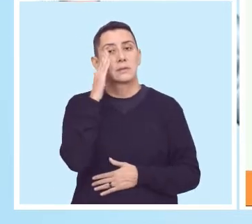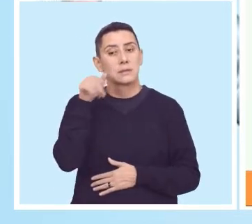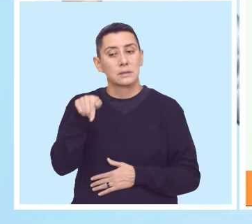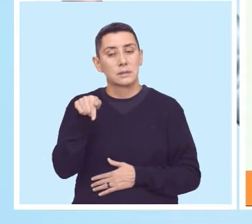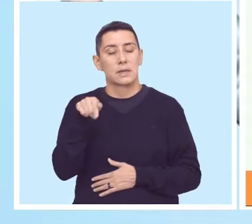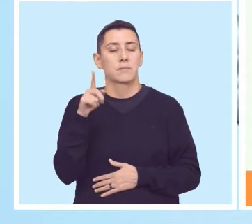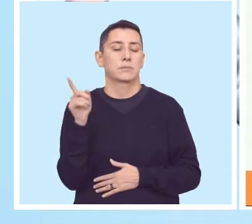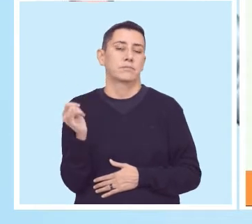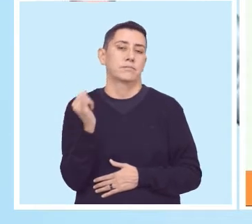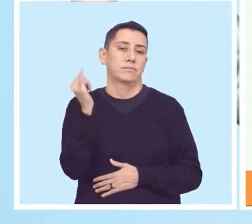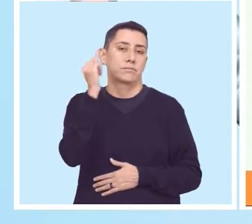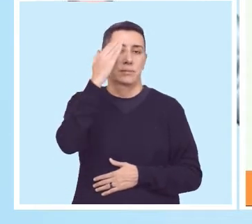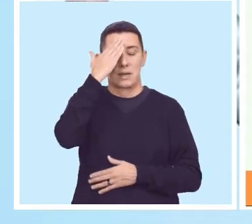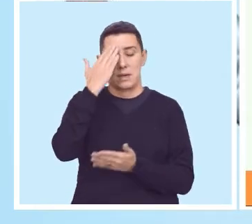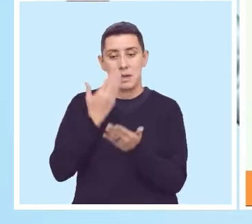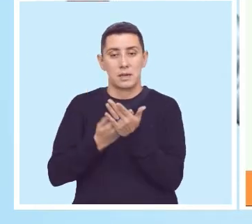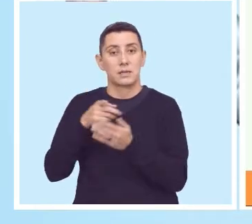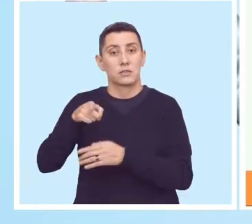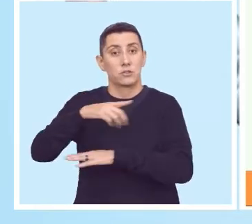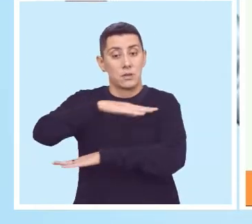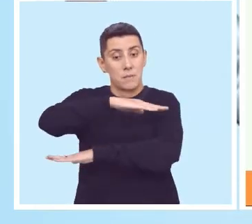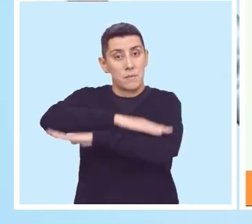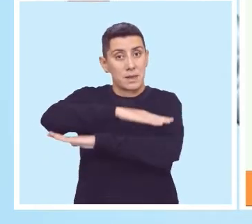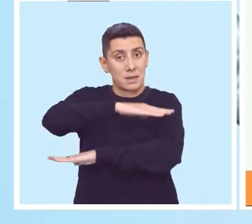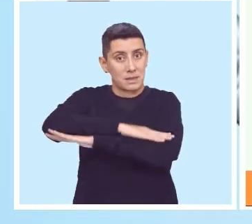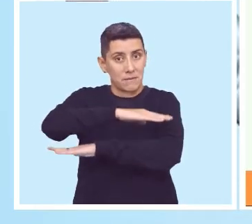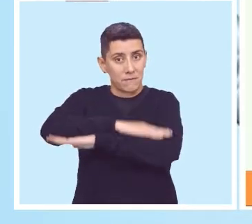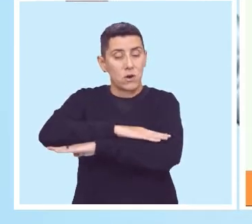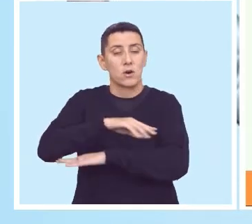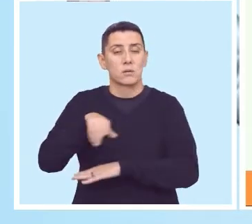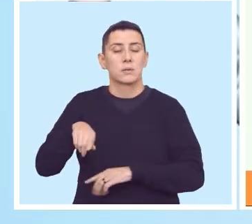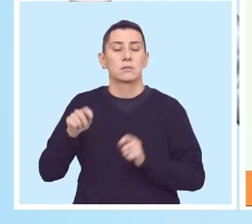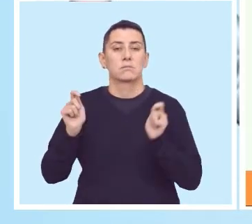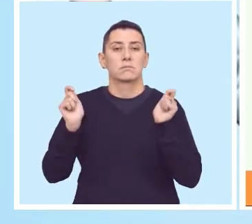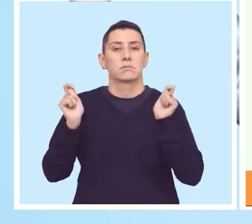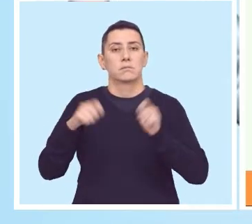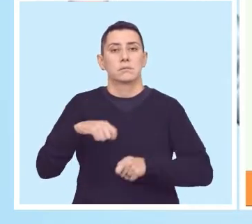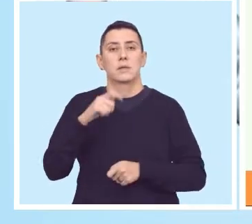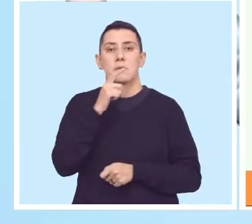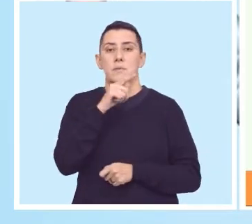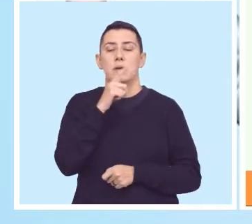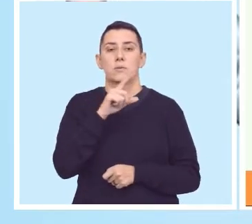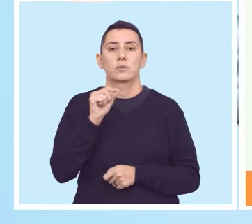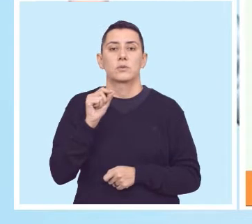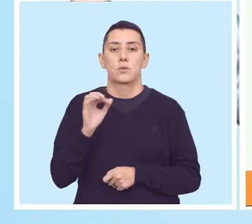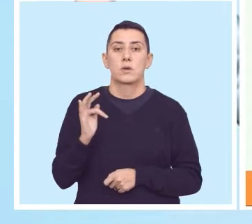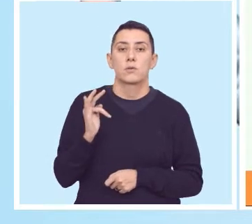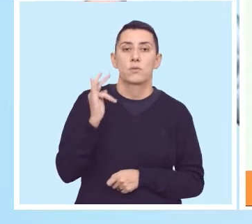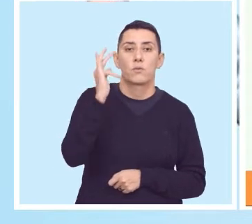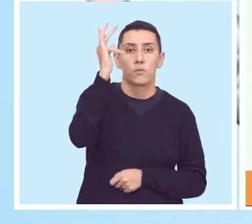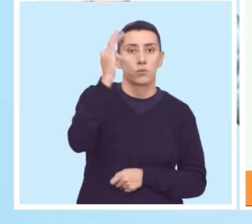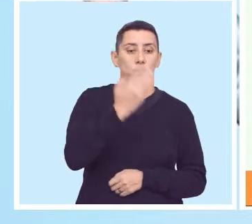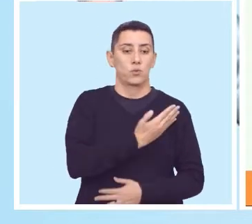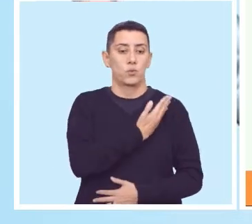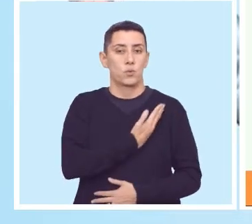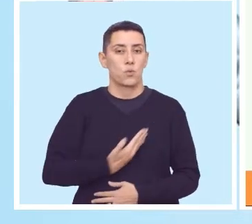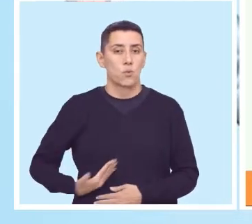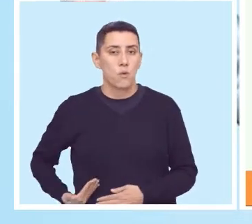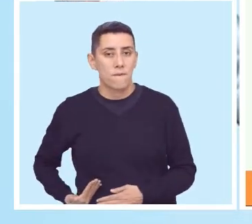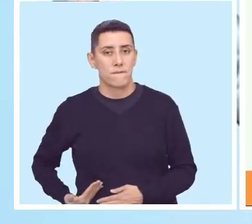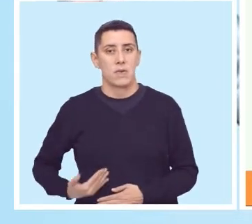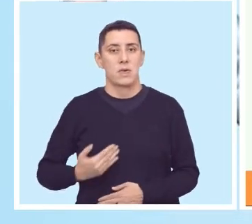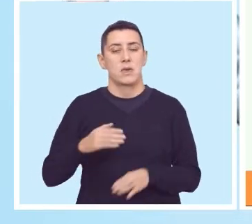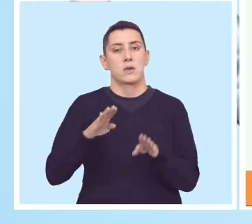muito na plataforma Curupira, principalmente para, de novo, para os órgãos governamentais, para os tomadores